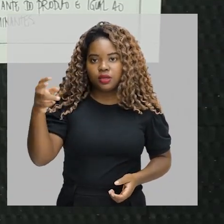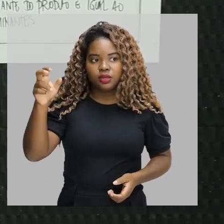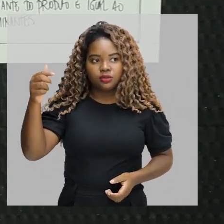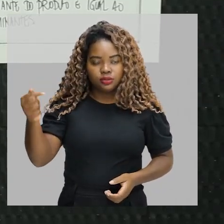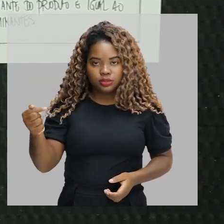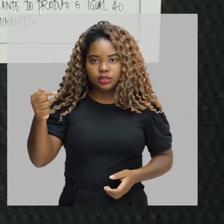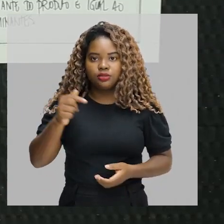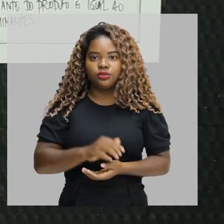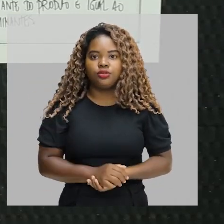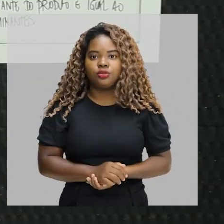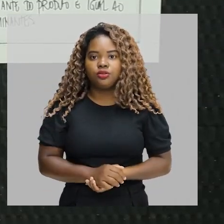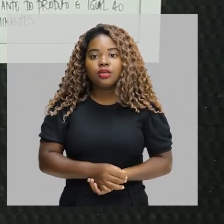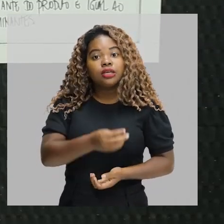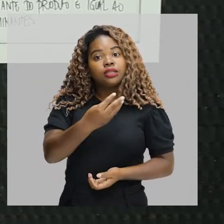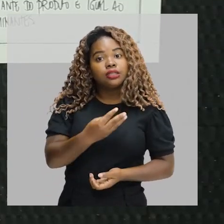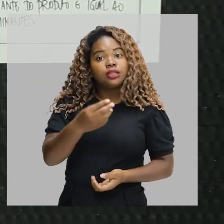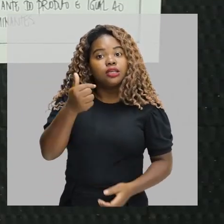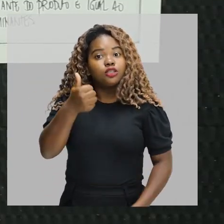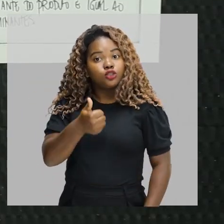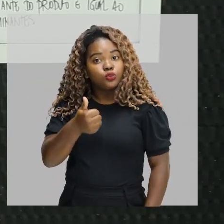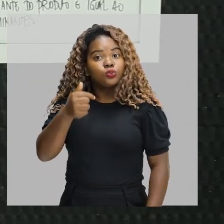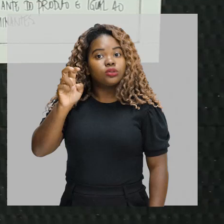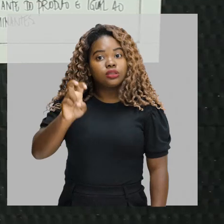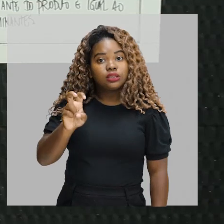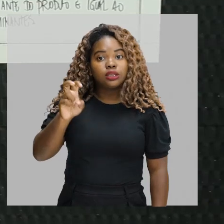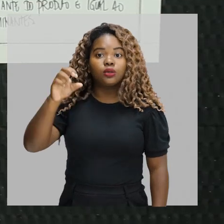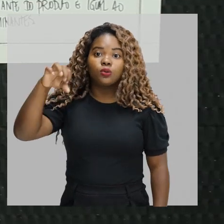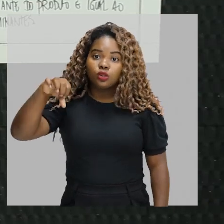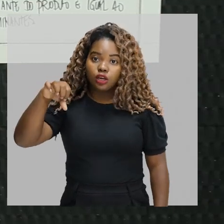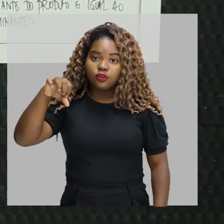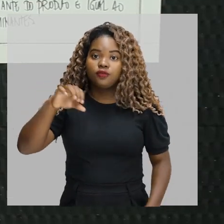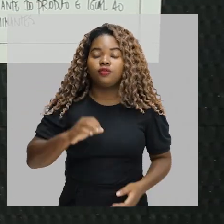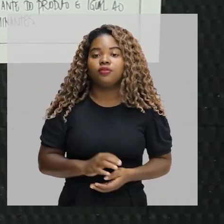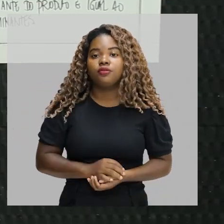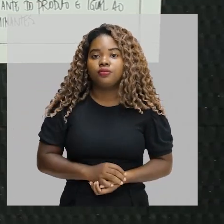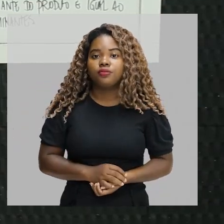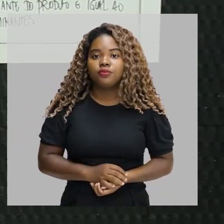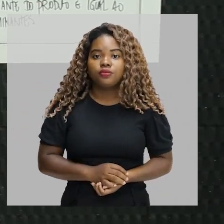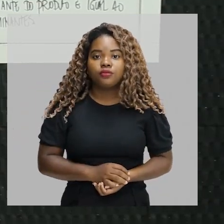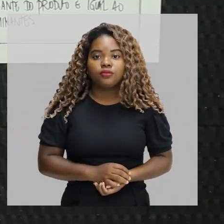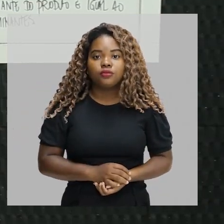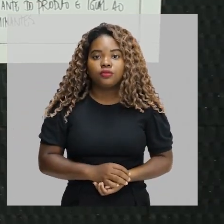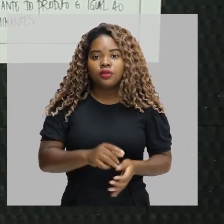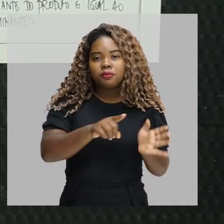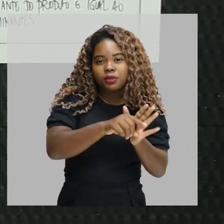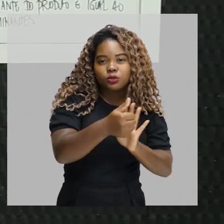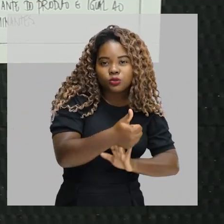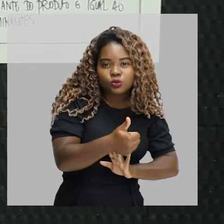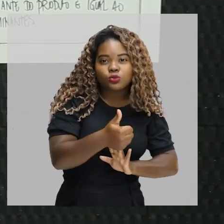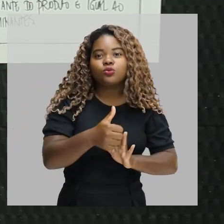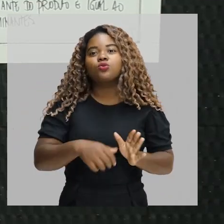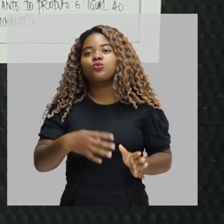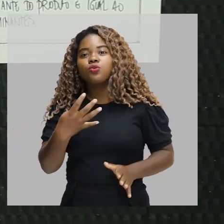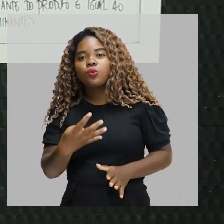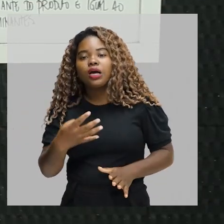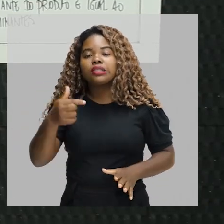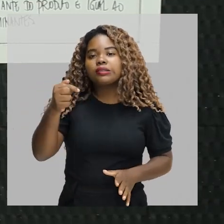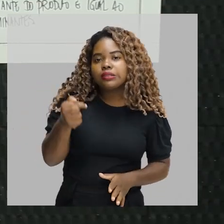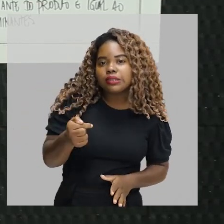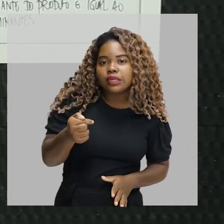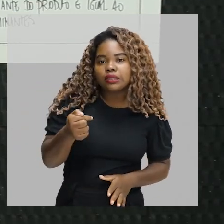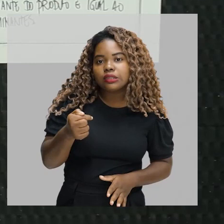7. 3, 1, 5 e 9. Menos 1, 4,